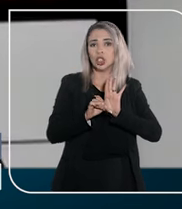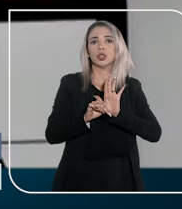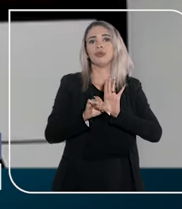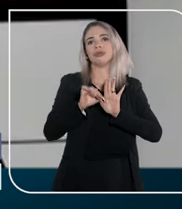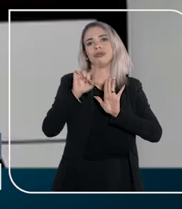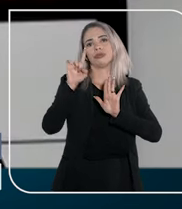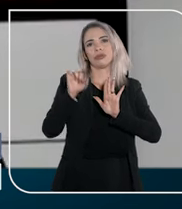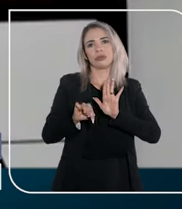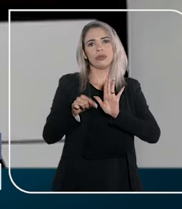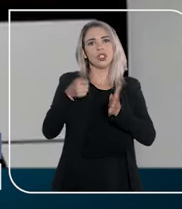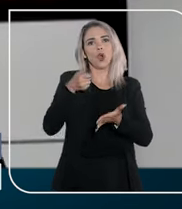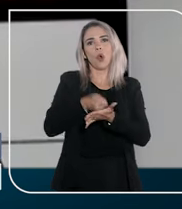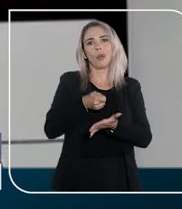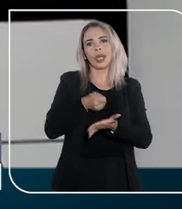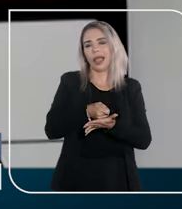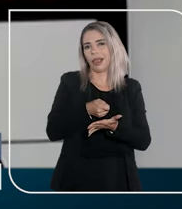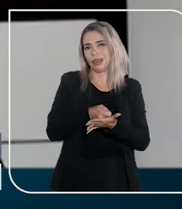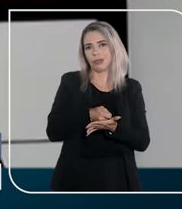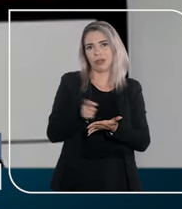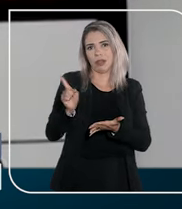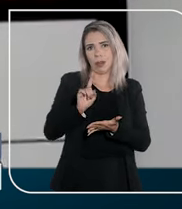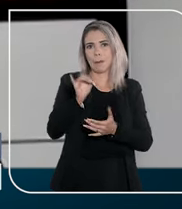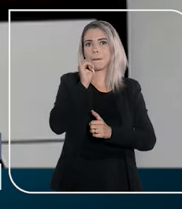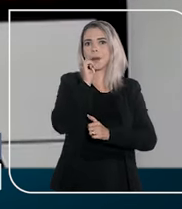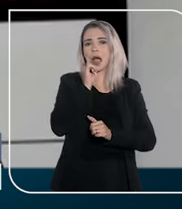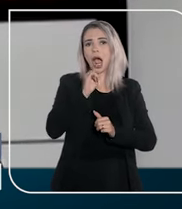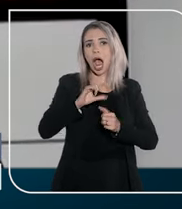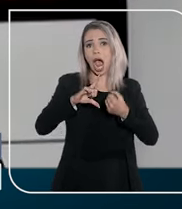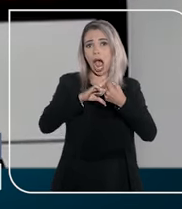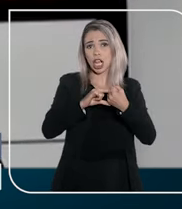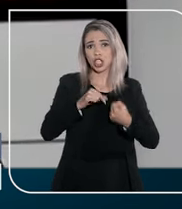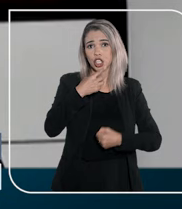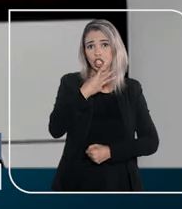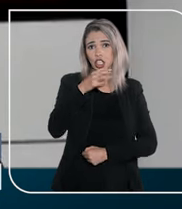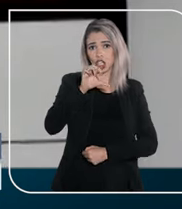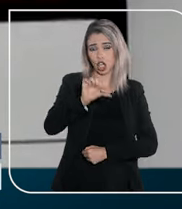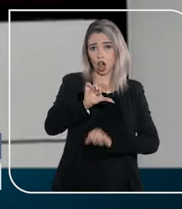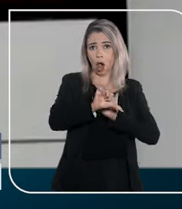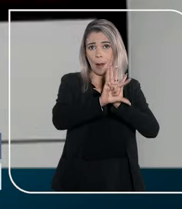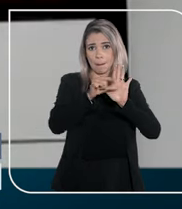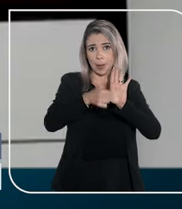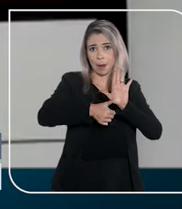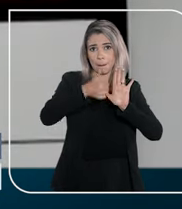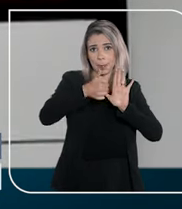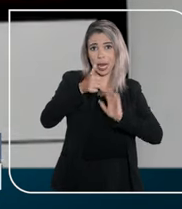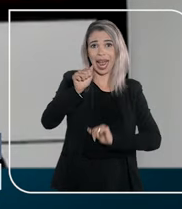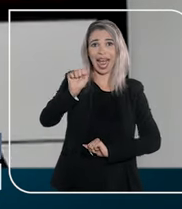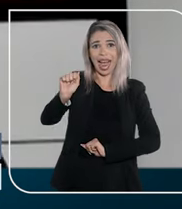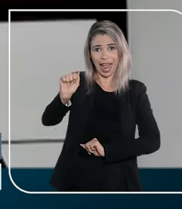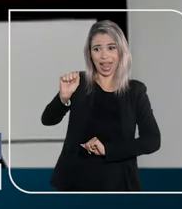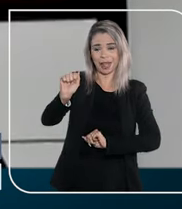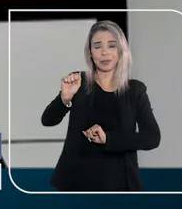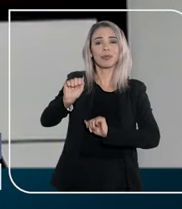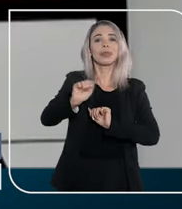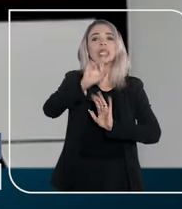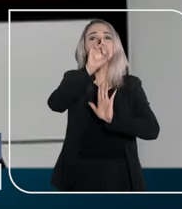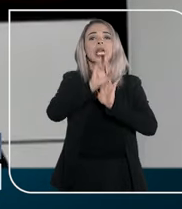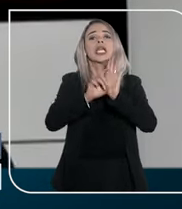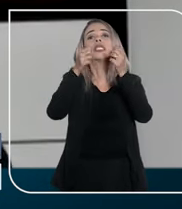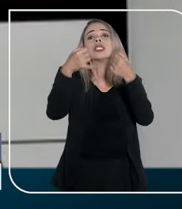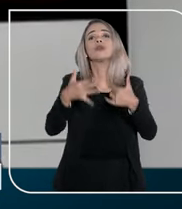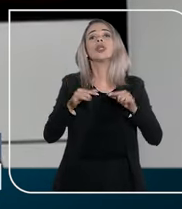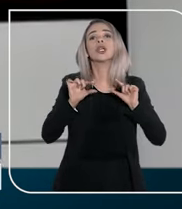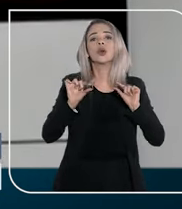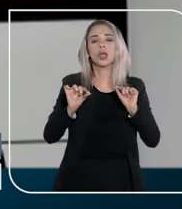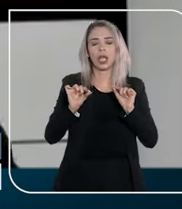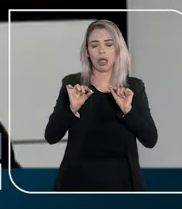só, obrigatória. Se nós pegarmos lá no artigo 39, o parágrafo 1º-A, o decreto vai nos dizer que